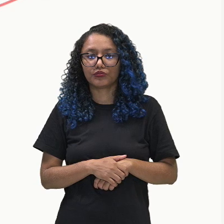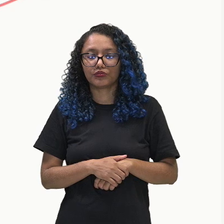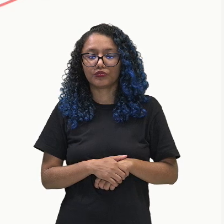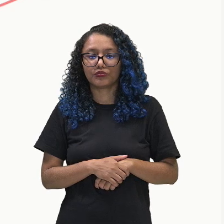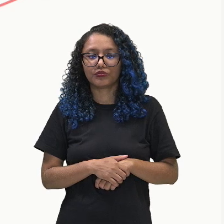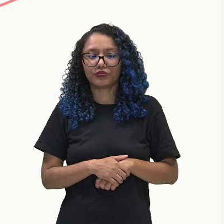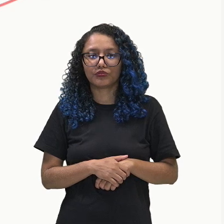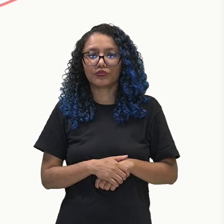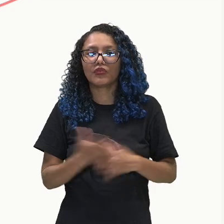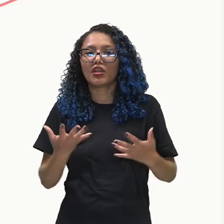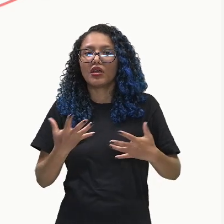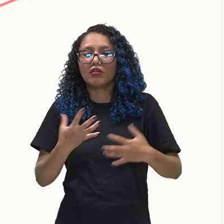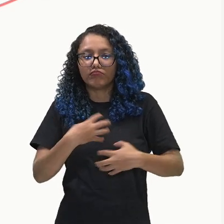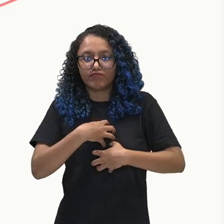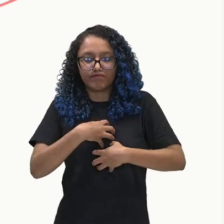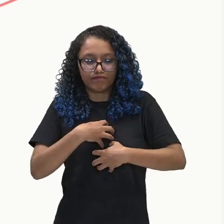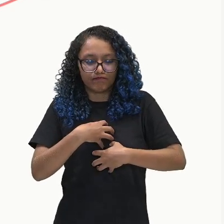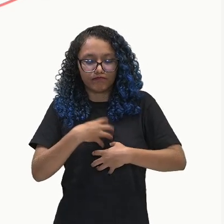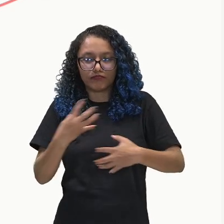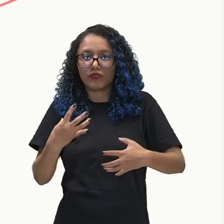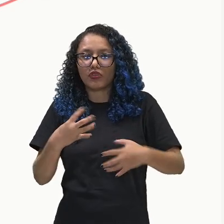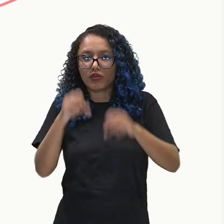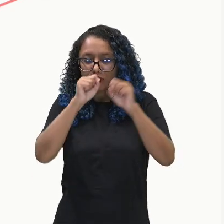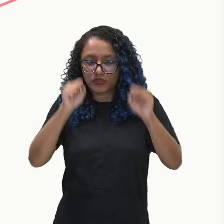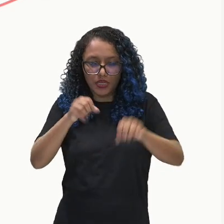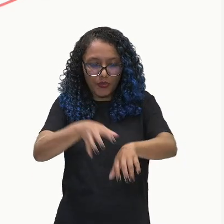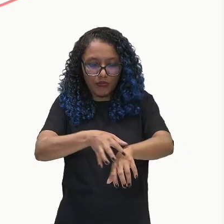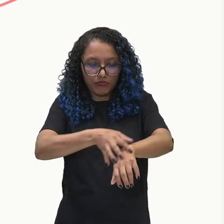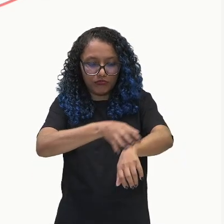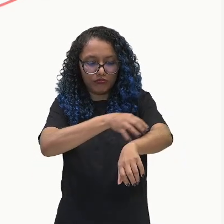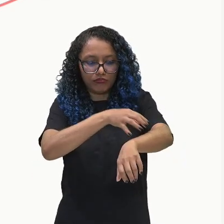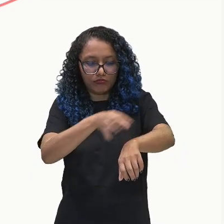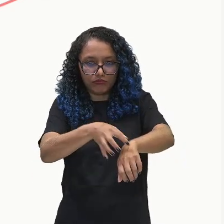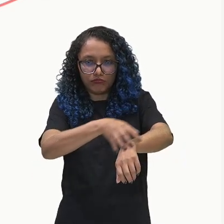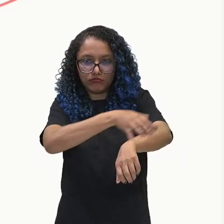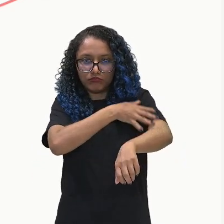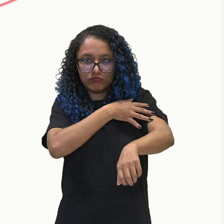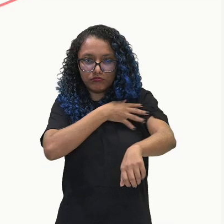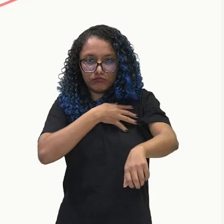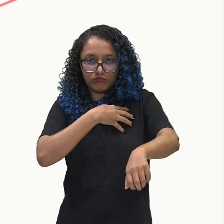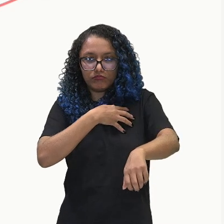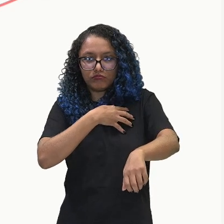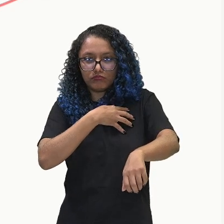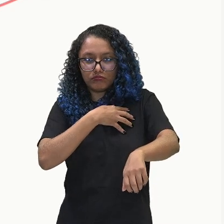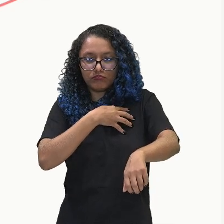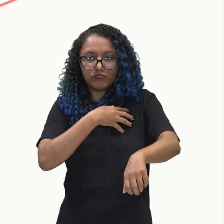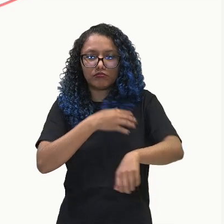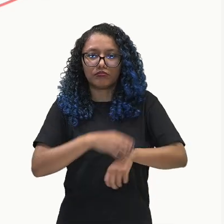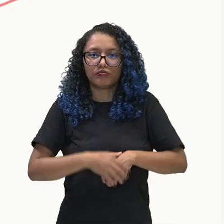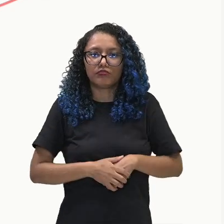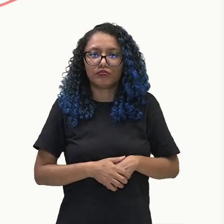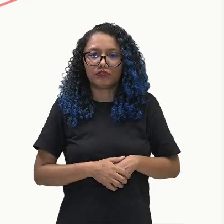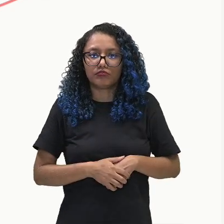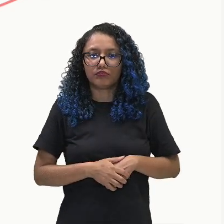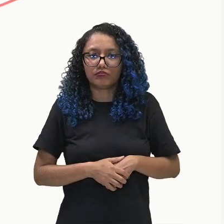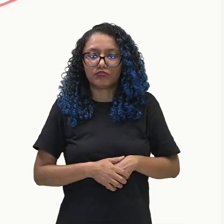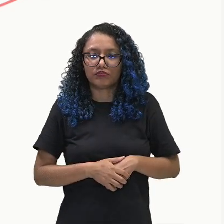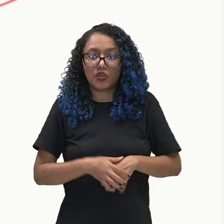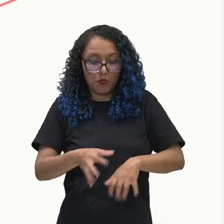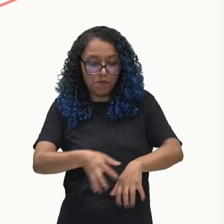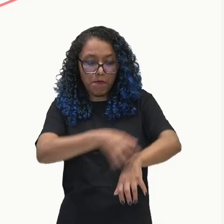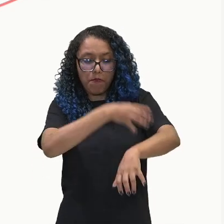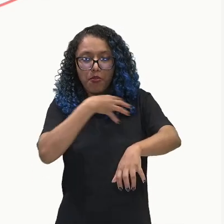sistema nervoso central e envia comandos motores do sistema nervoso central para os músculos